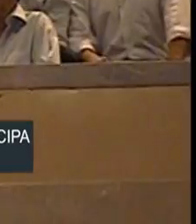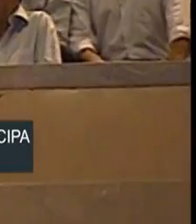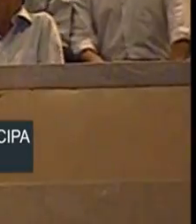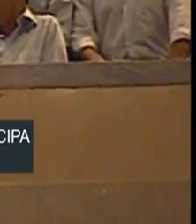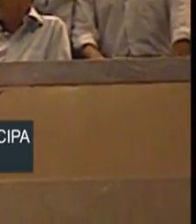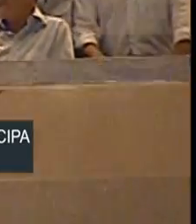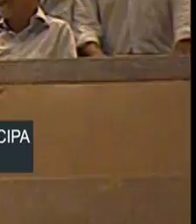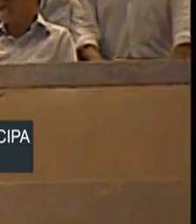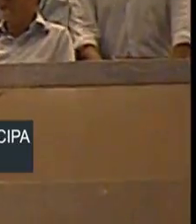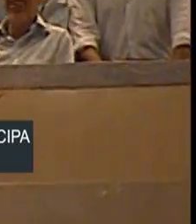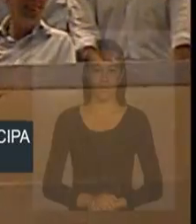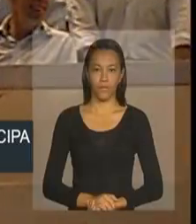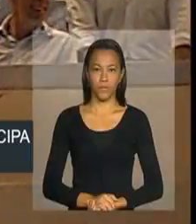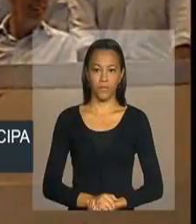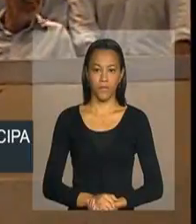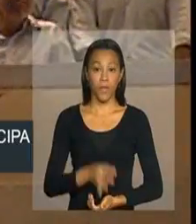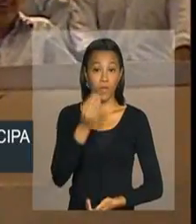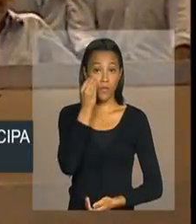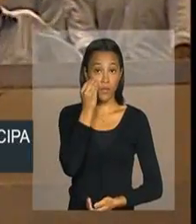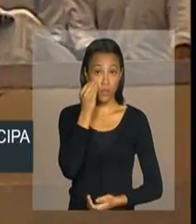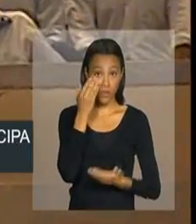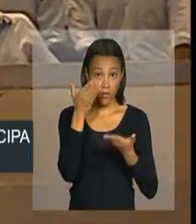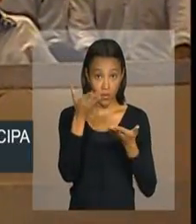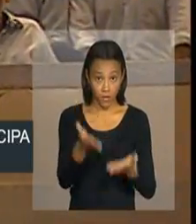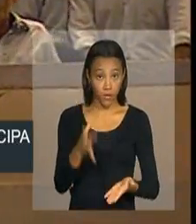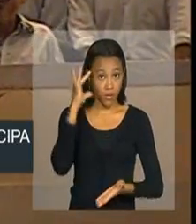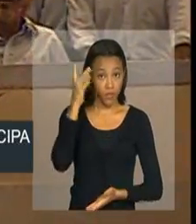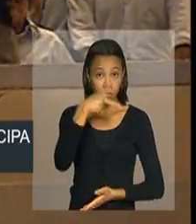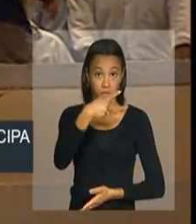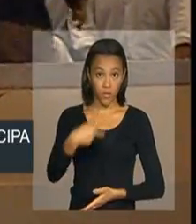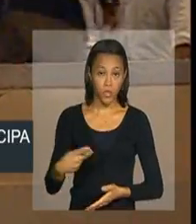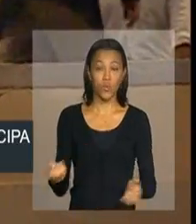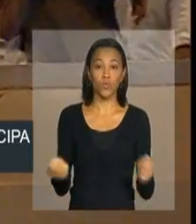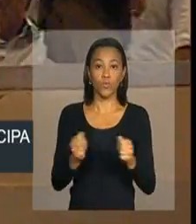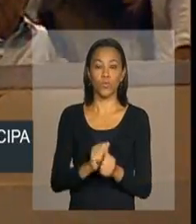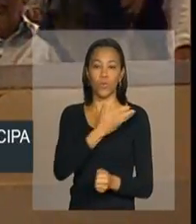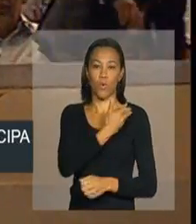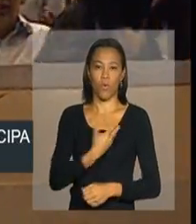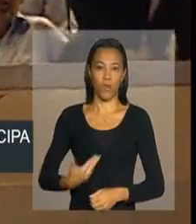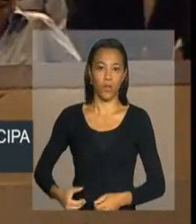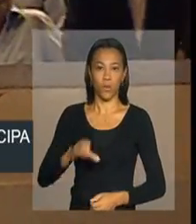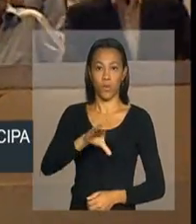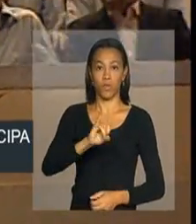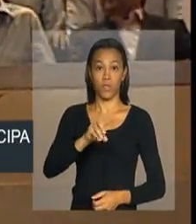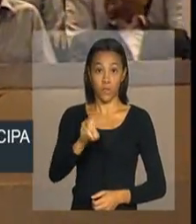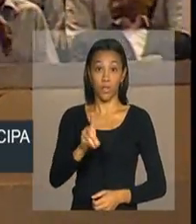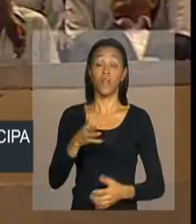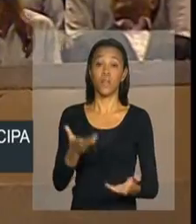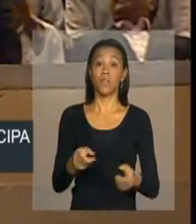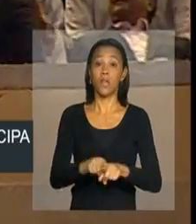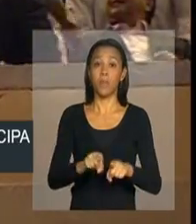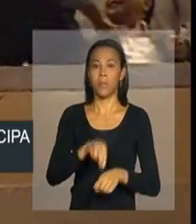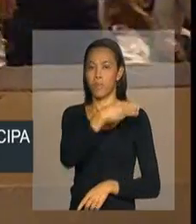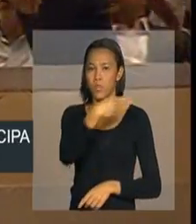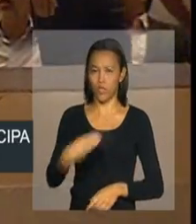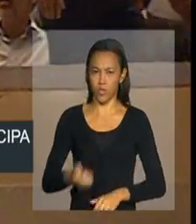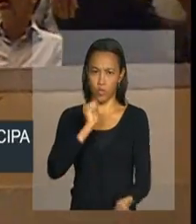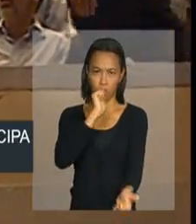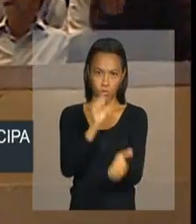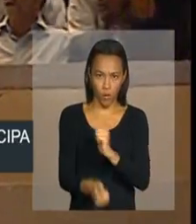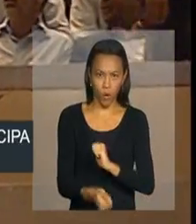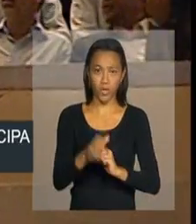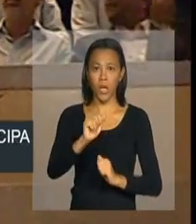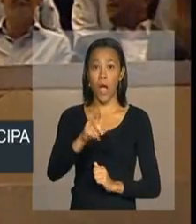Vemos a imagem da presidenta Dilma Rousseff, acompanhada do governador Cid Gomes, do ministro do Esporte